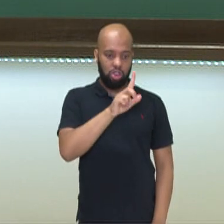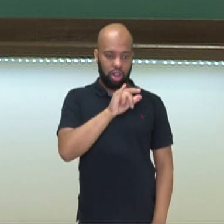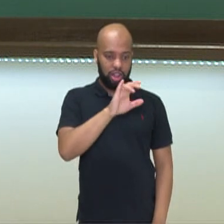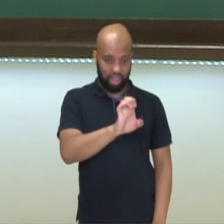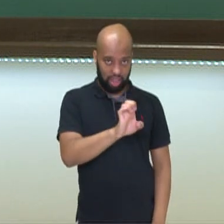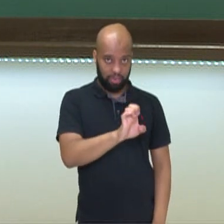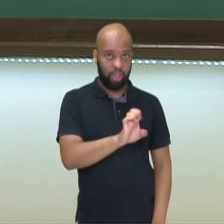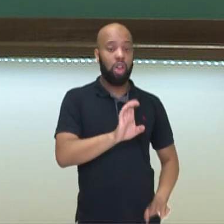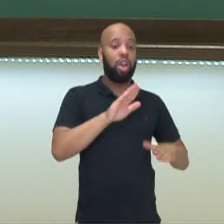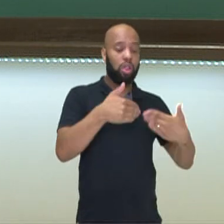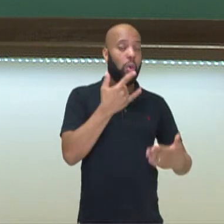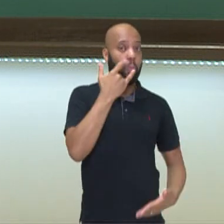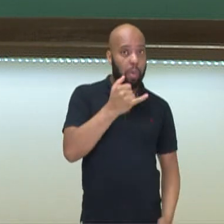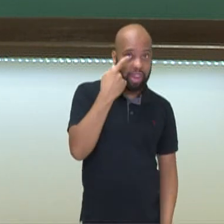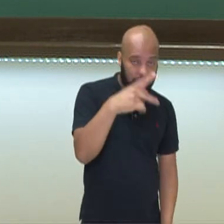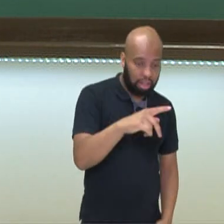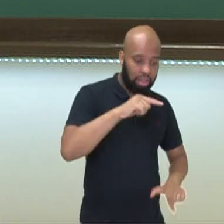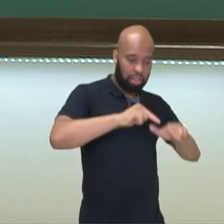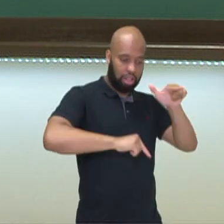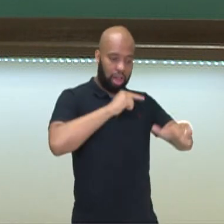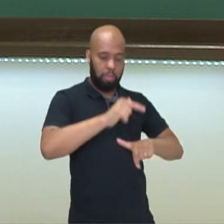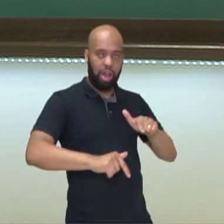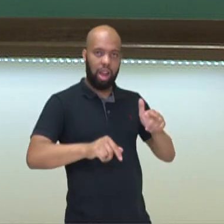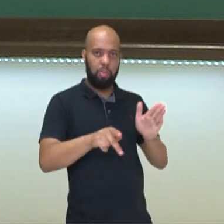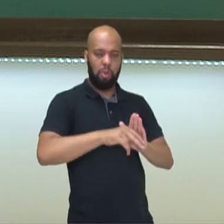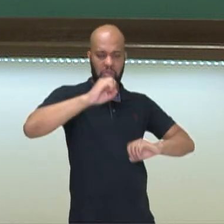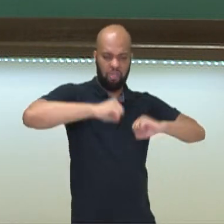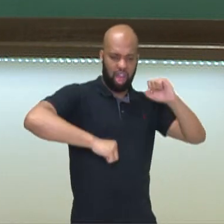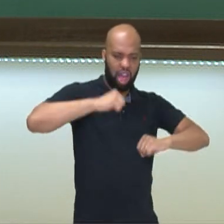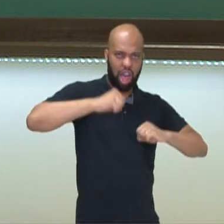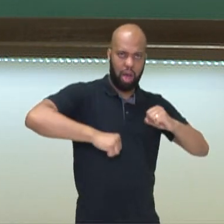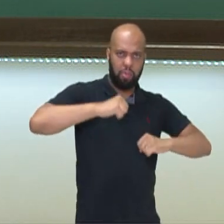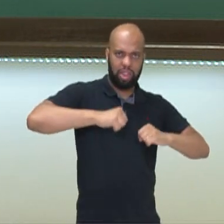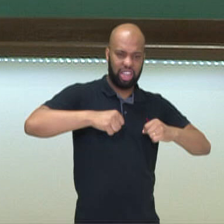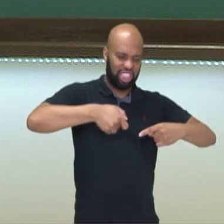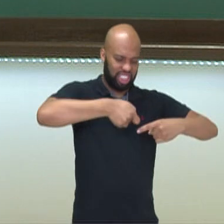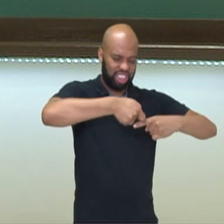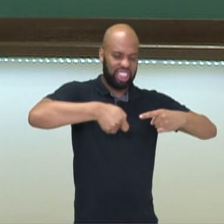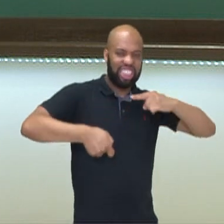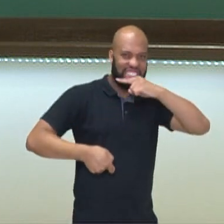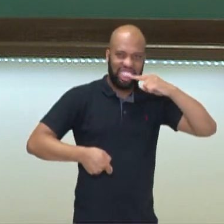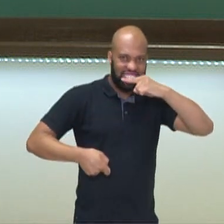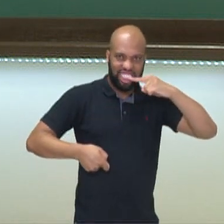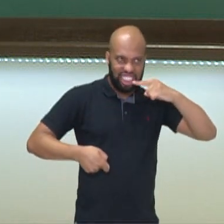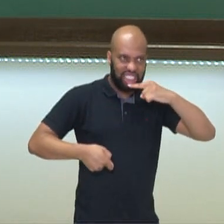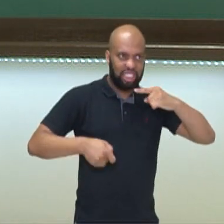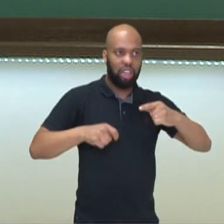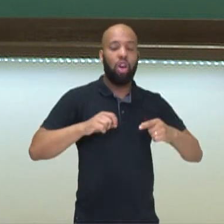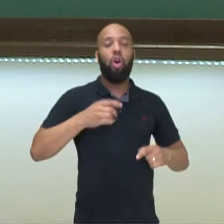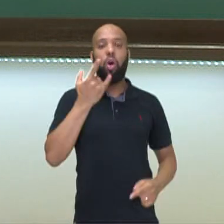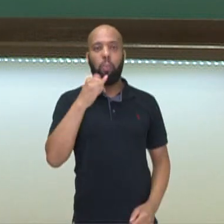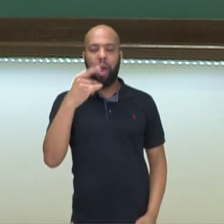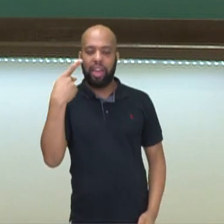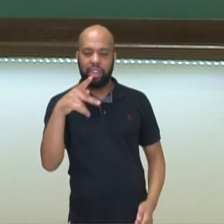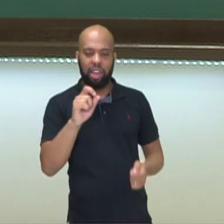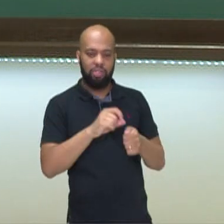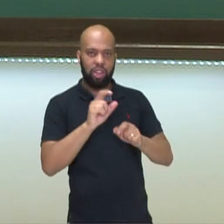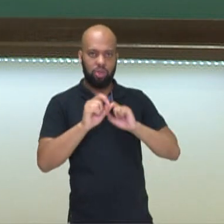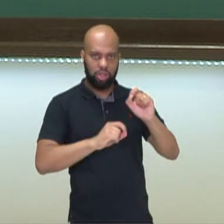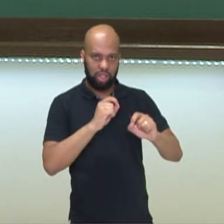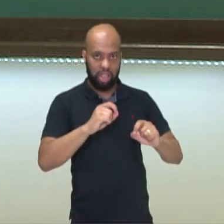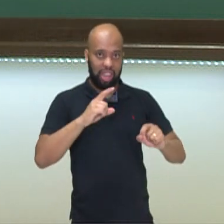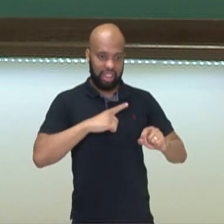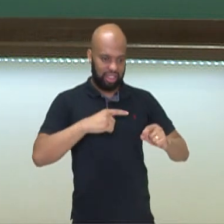de pasta de dente. O que ele faz na fábrica? Ele coloca a tampa na pasta. Essa é a função dele, o dia